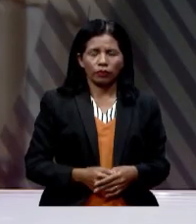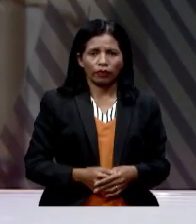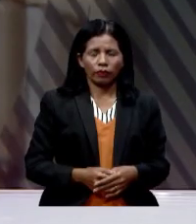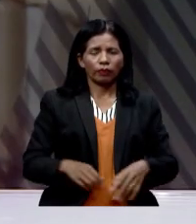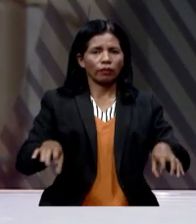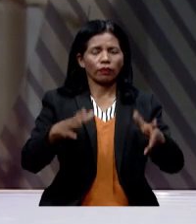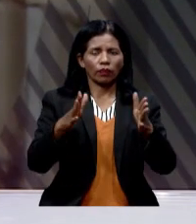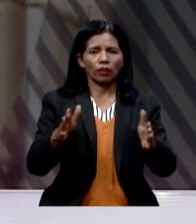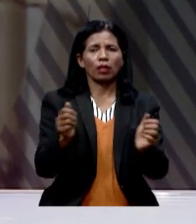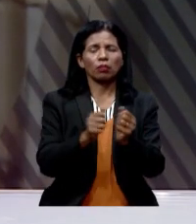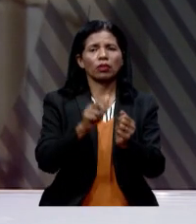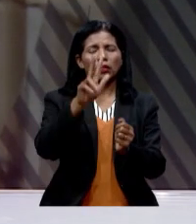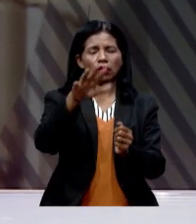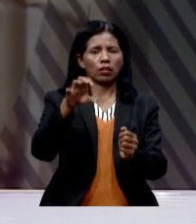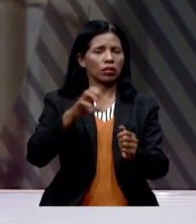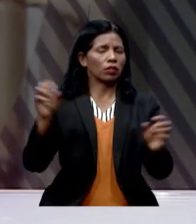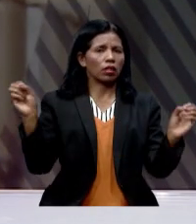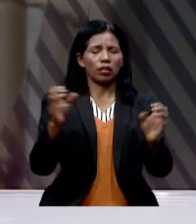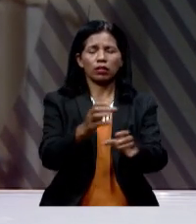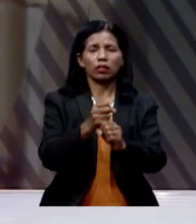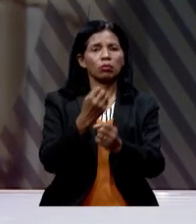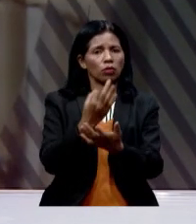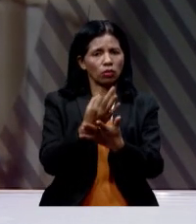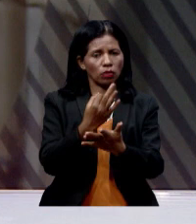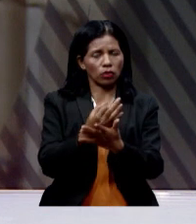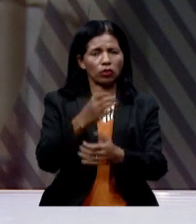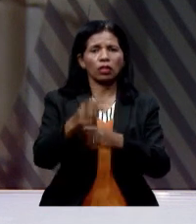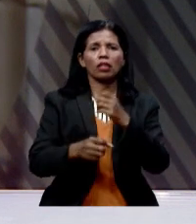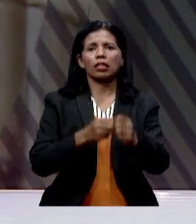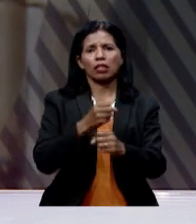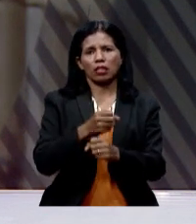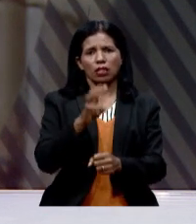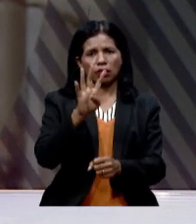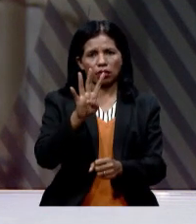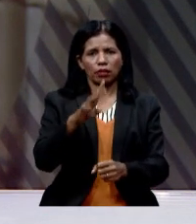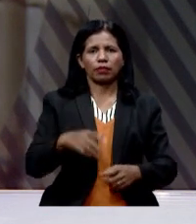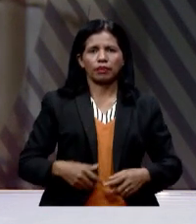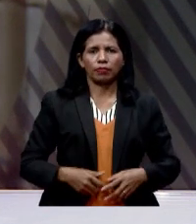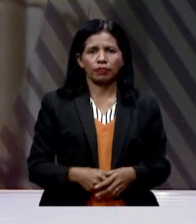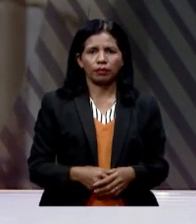Trabajador atos doloresin la simu salario durante tinen hatresin.